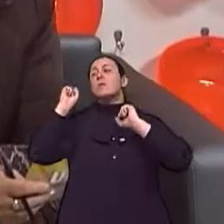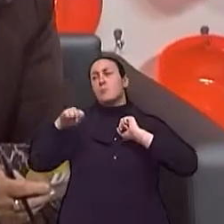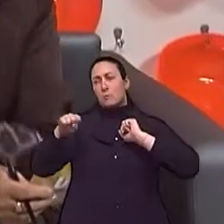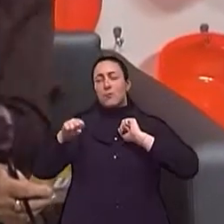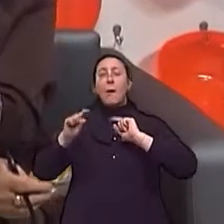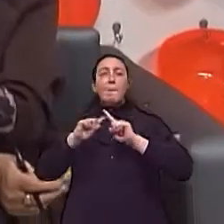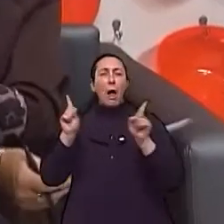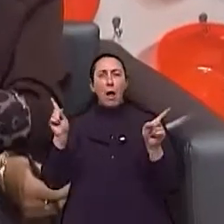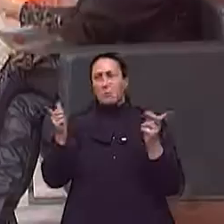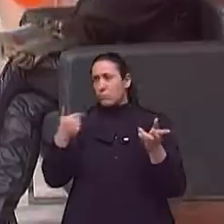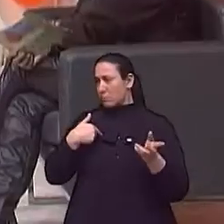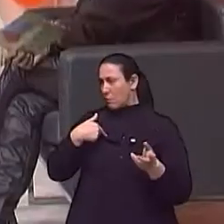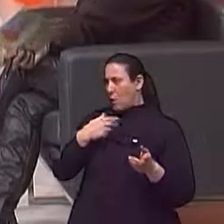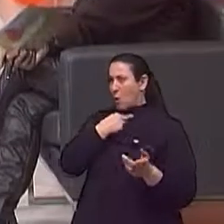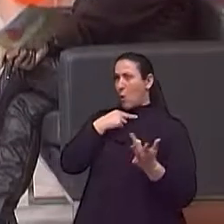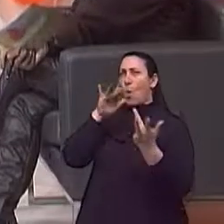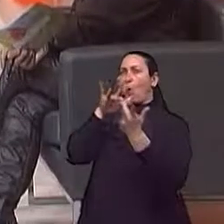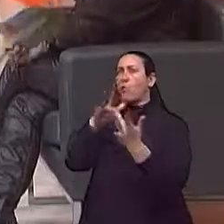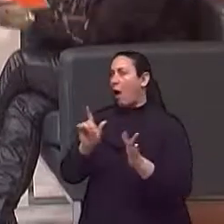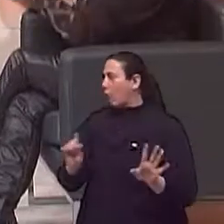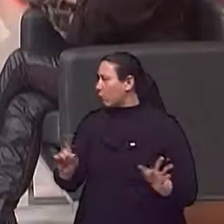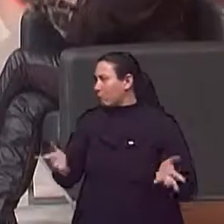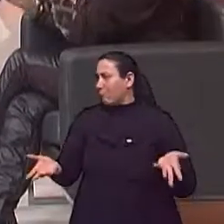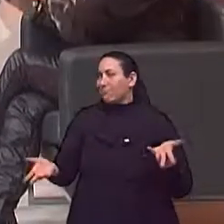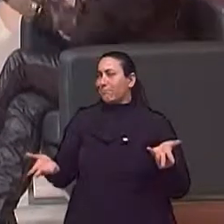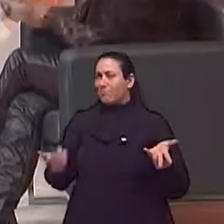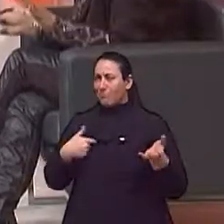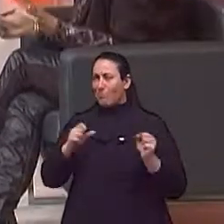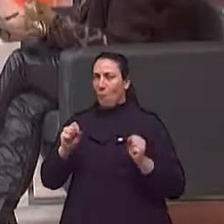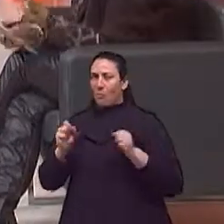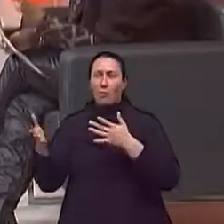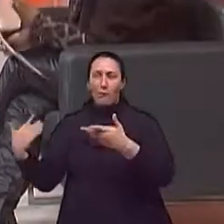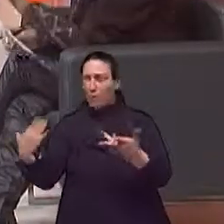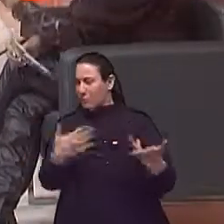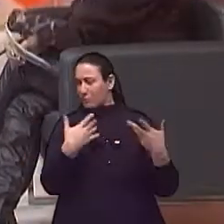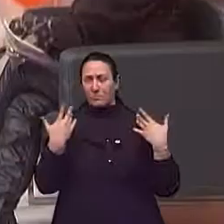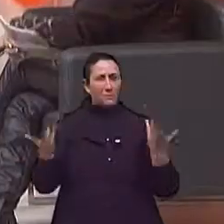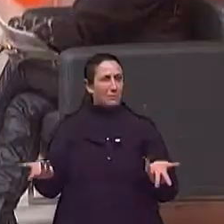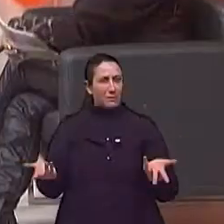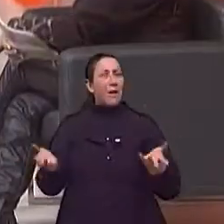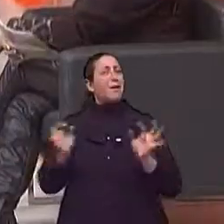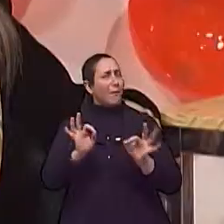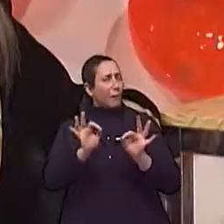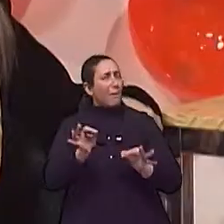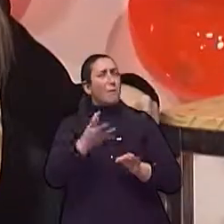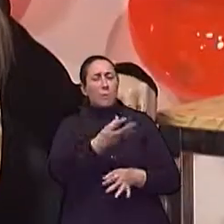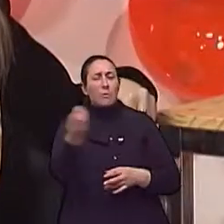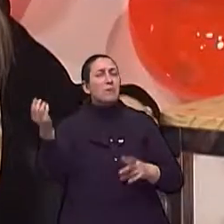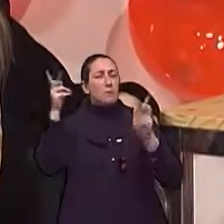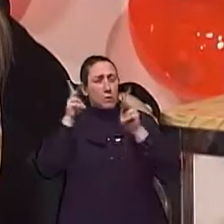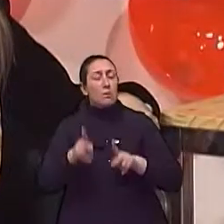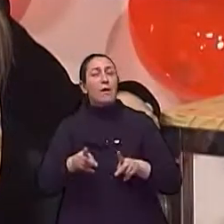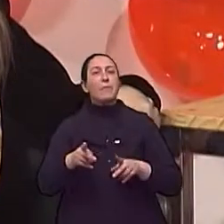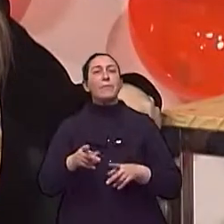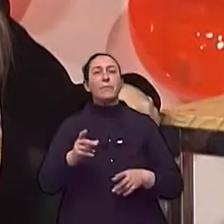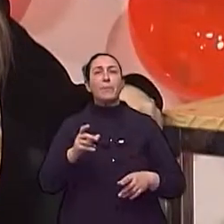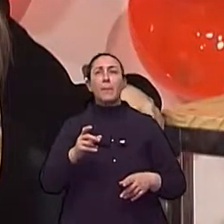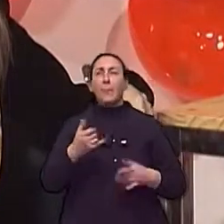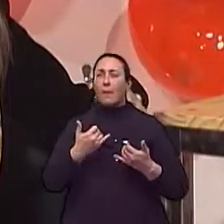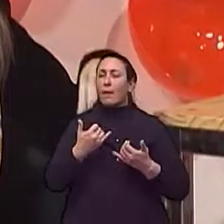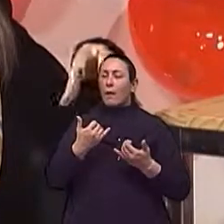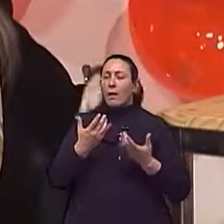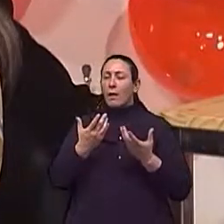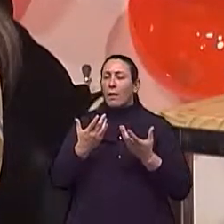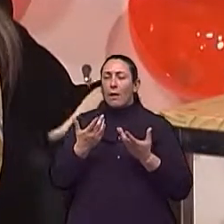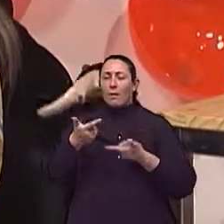né Doutora vamos falar um pouquinho disso Exatamente isso é muito interessante eles tem que se chocar e acender tem que se chocar e acender quanto mais assim são tarefas